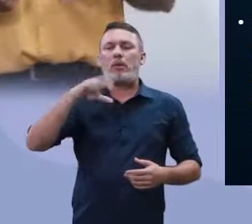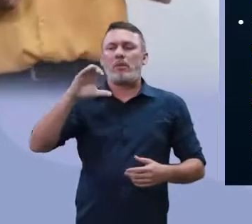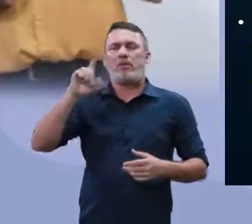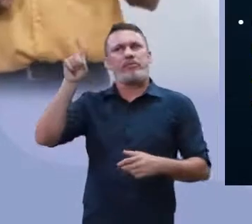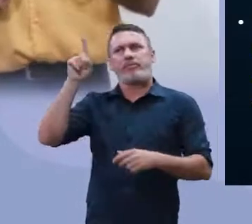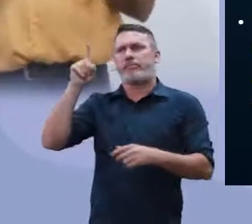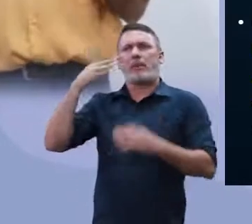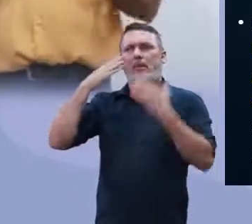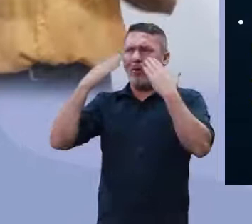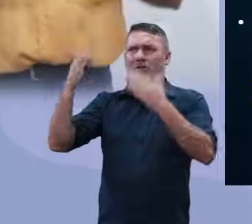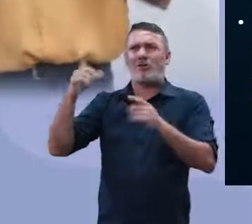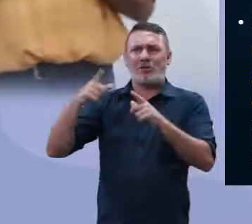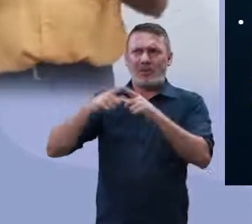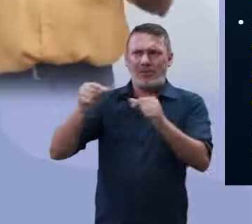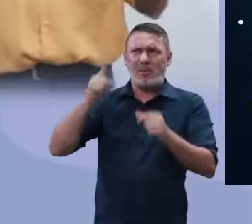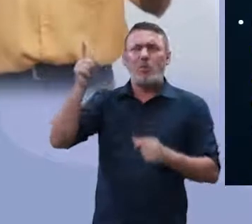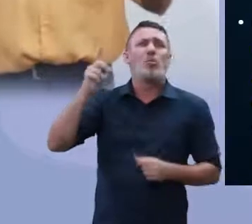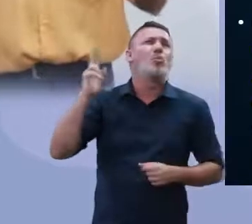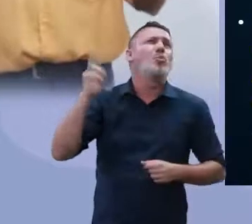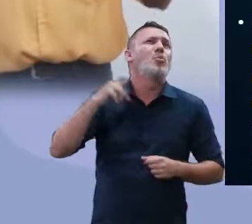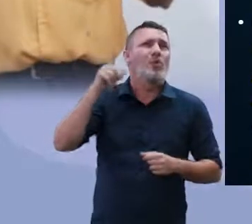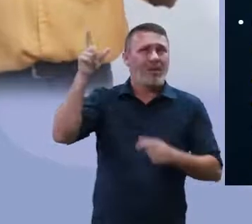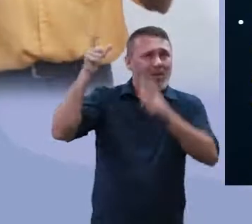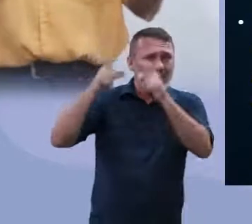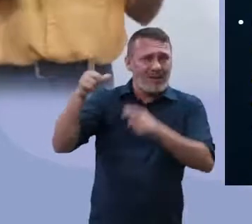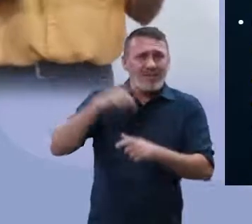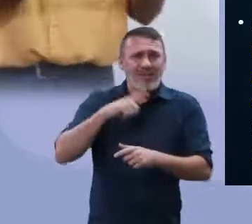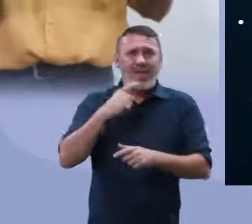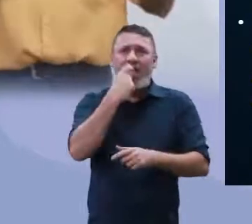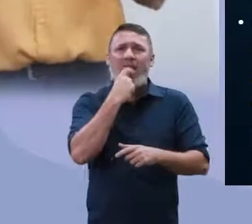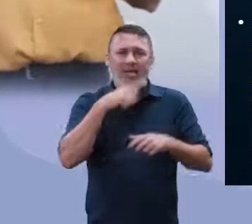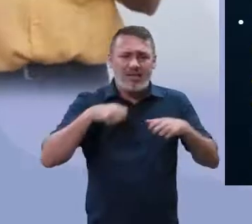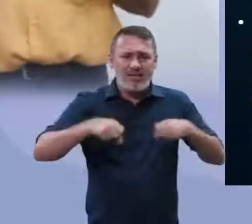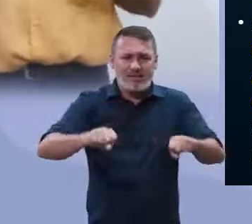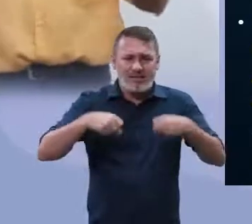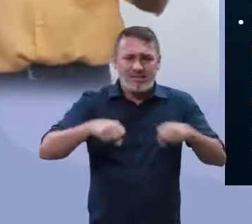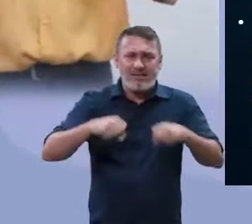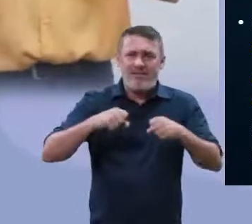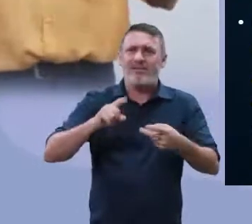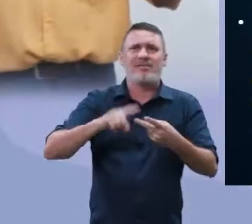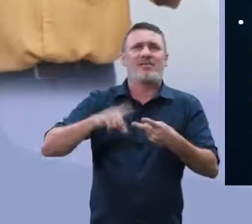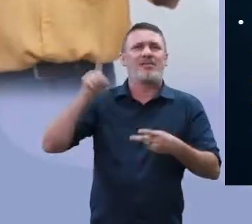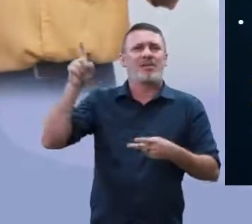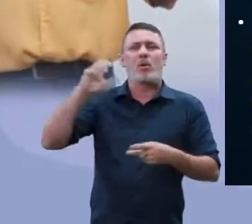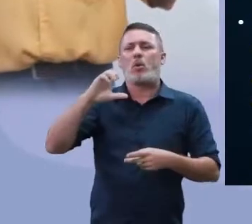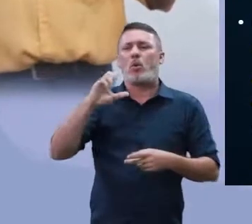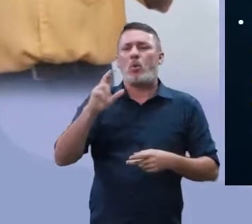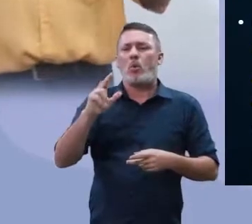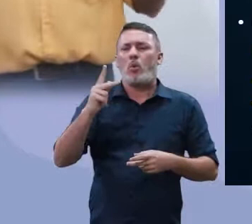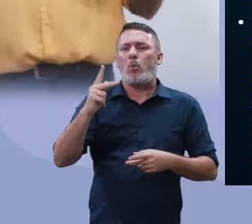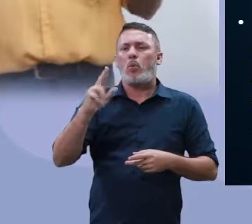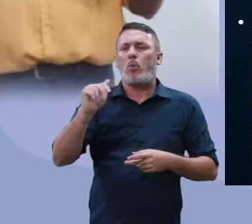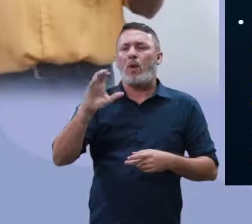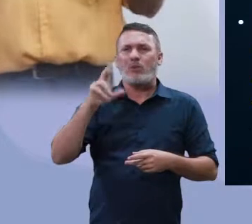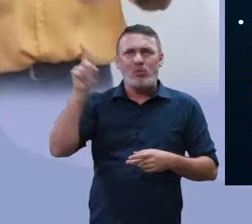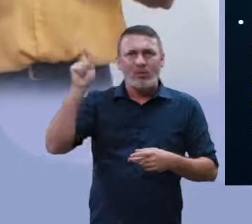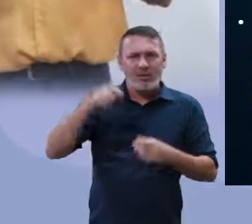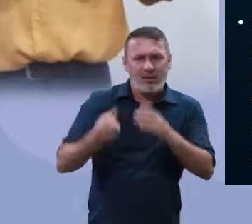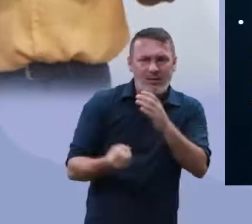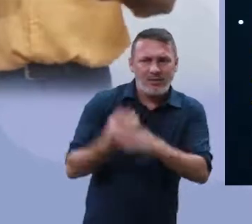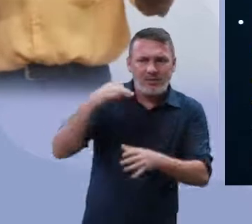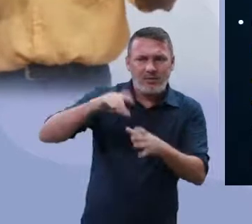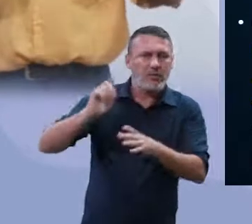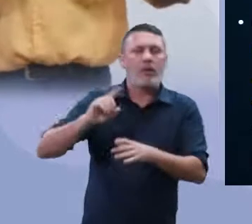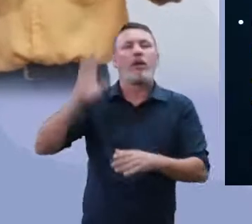patente, comprovou que no Japão nunca nasceria um pé de açaí ou um pé de cupuaçu, devido ao seu zoneamento climático, e